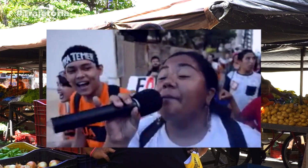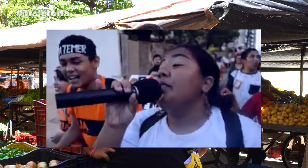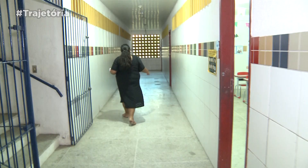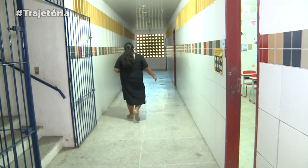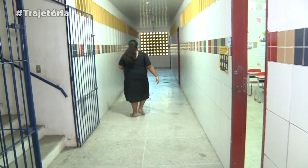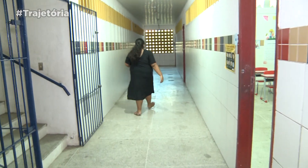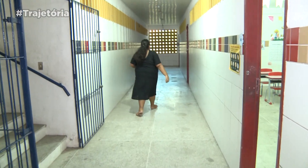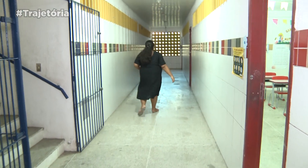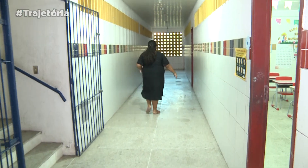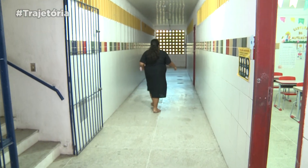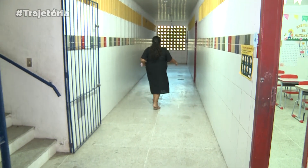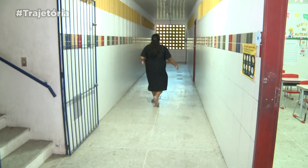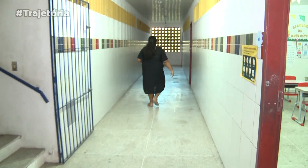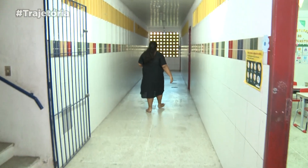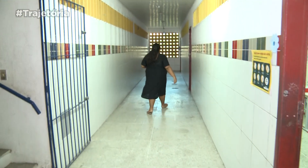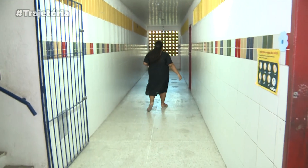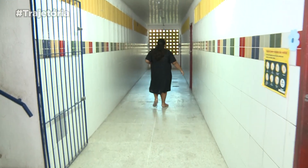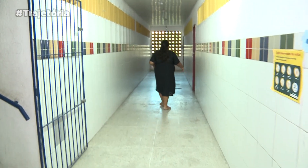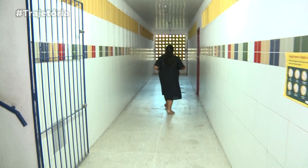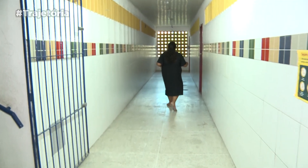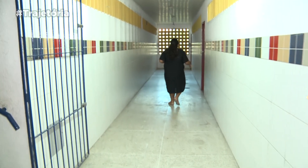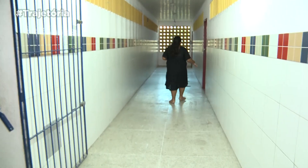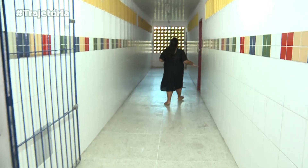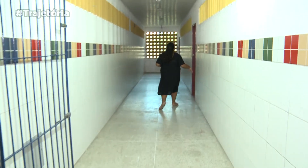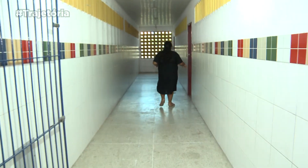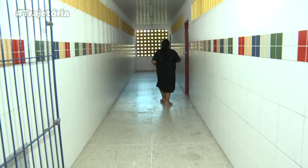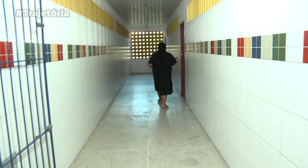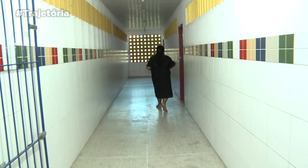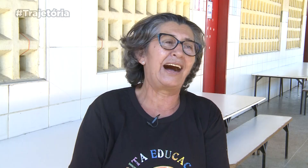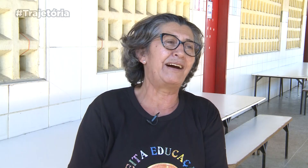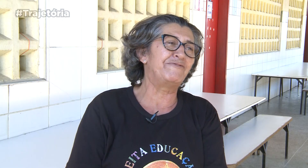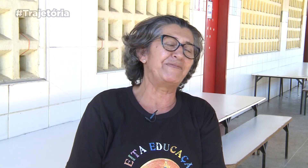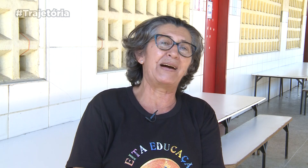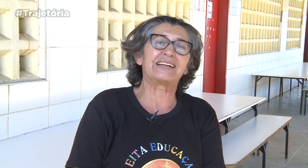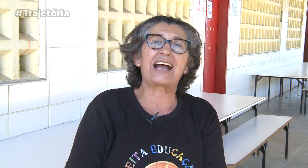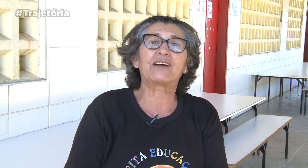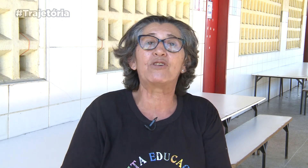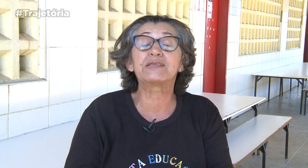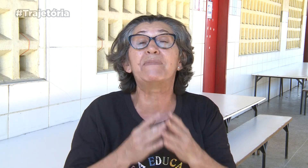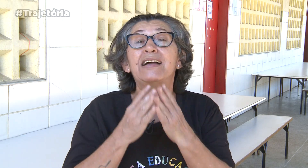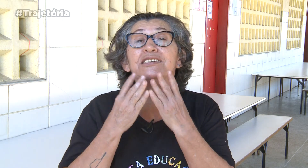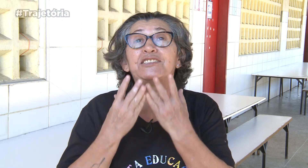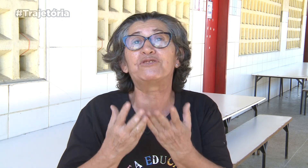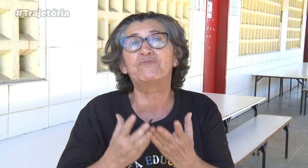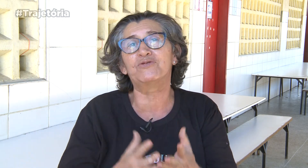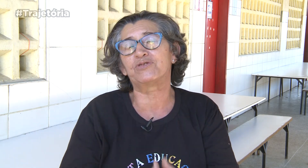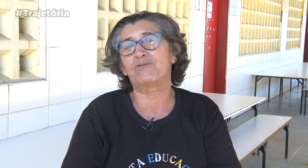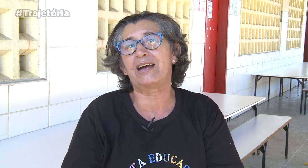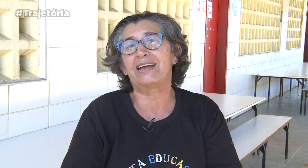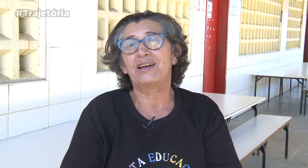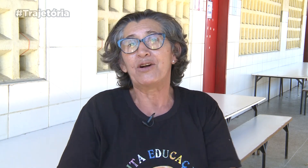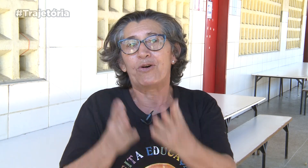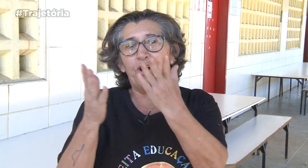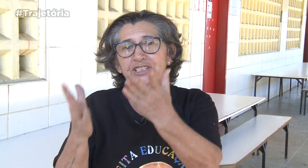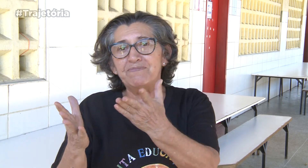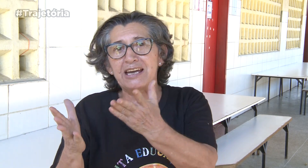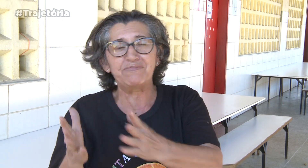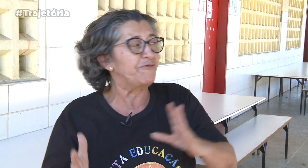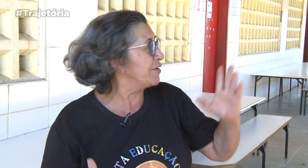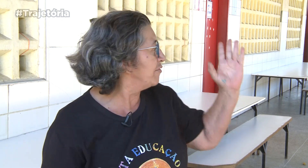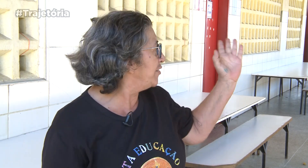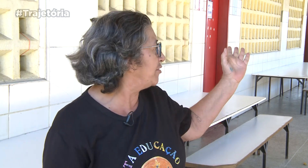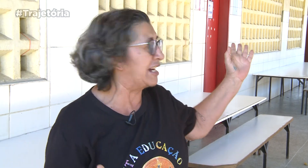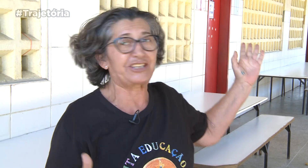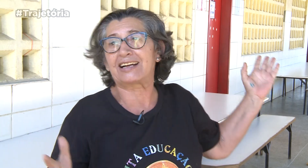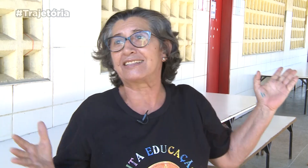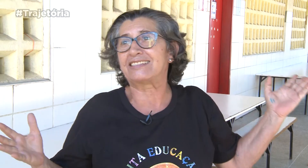2017 começaram a trabalhar juntas na rede pública de ensino. Ave Maria, a coisa mais linda do mundo é... Hoje mesmo eu